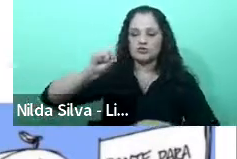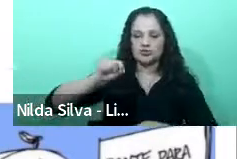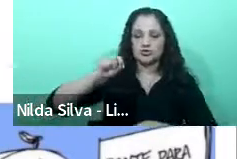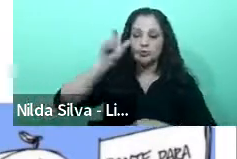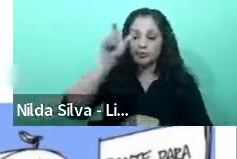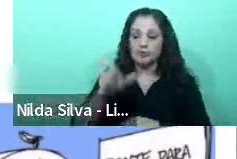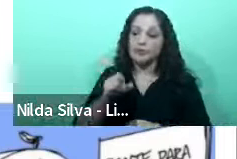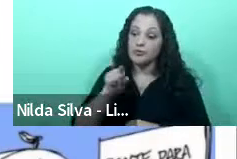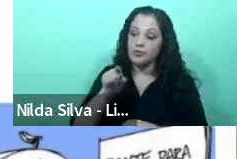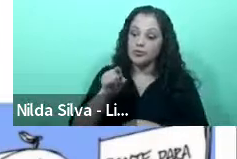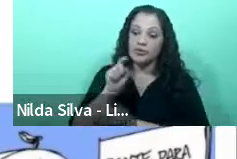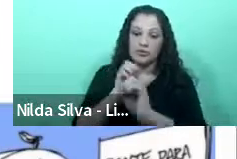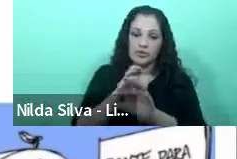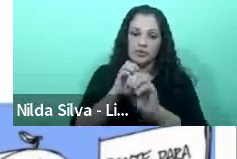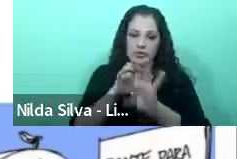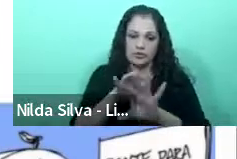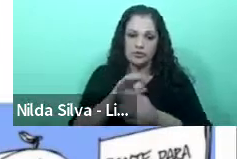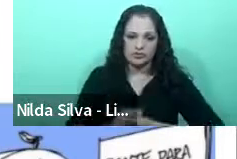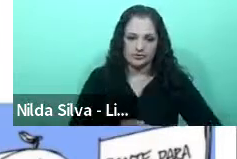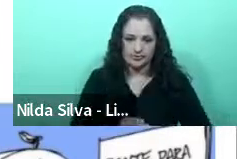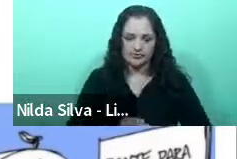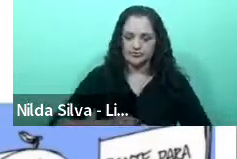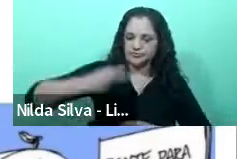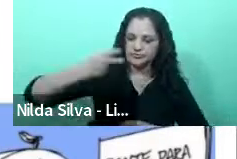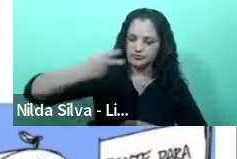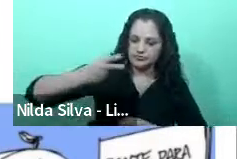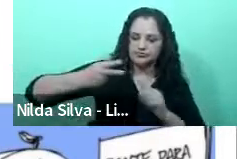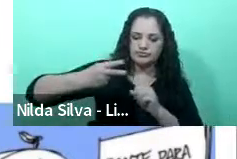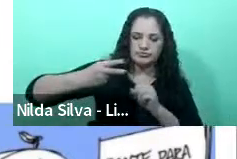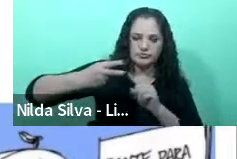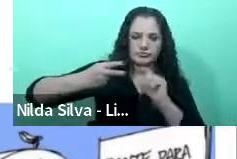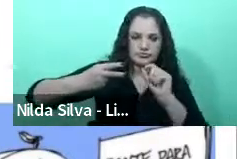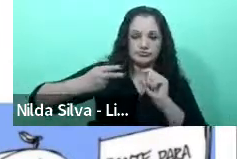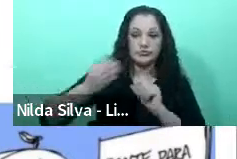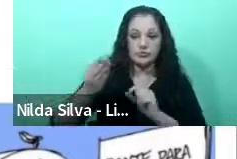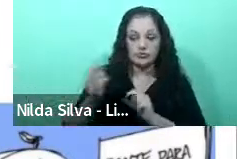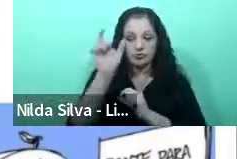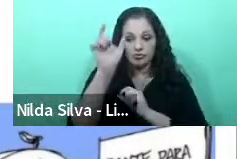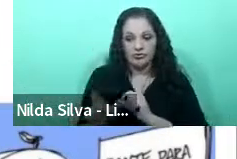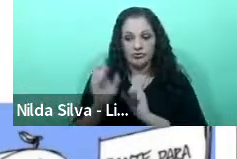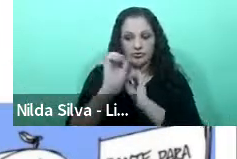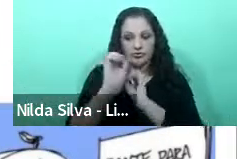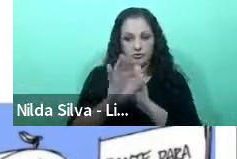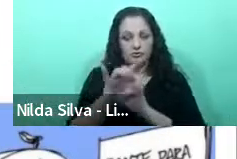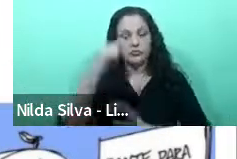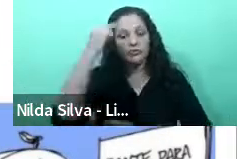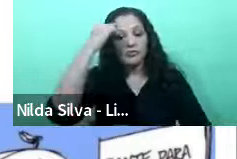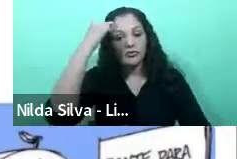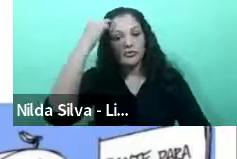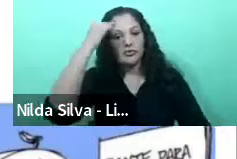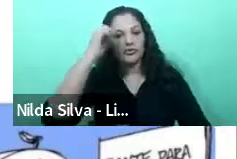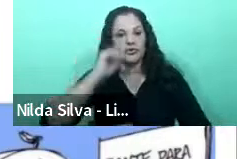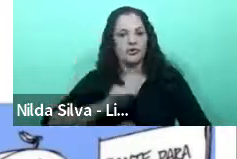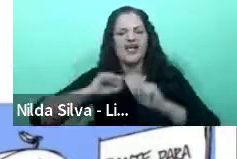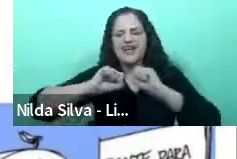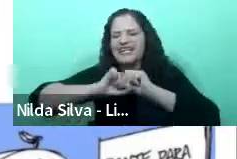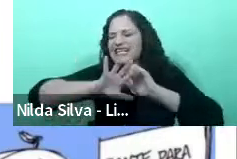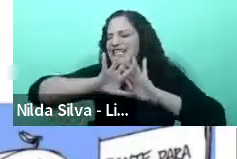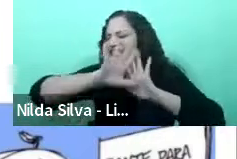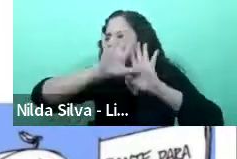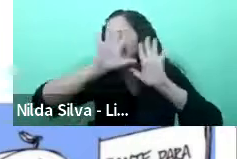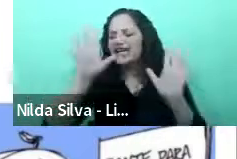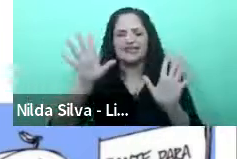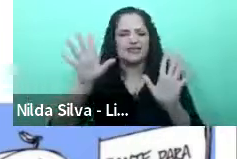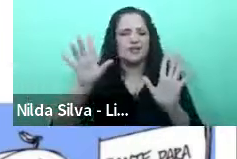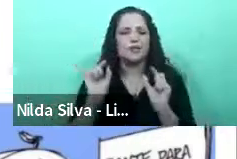educador. E, em segundo lugar, cabe a esse educador pensar com a maior clareza